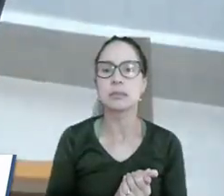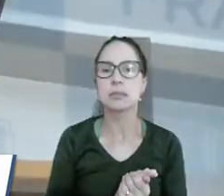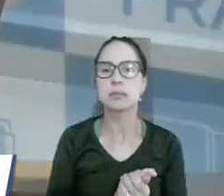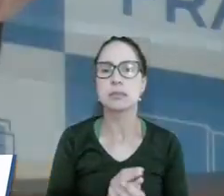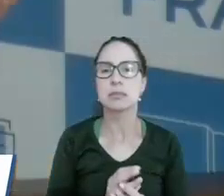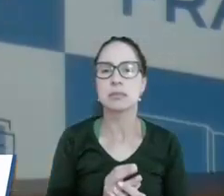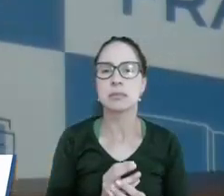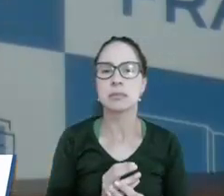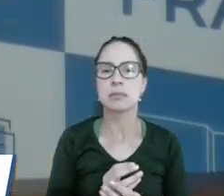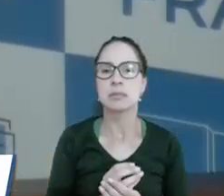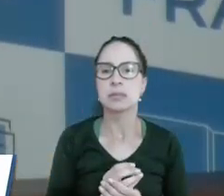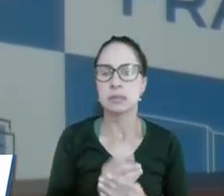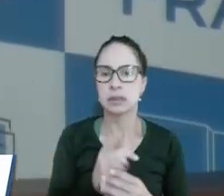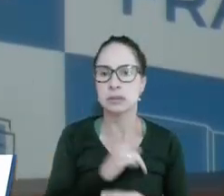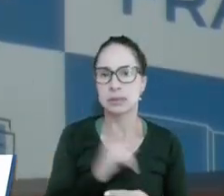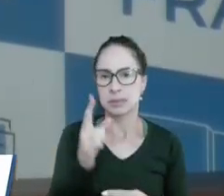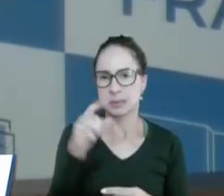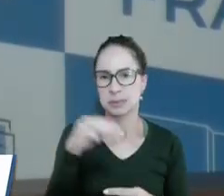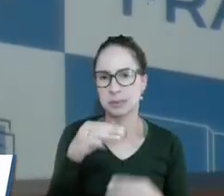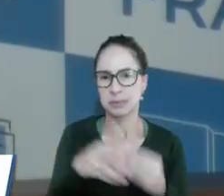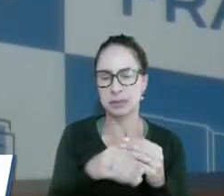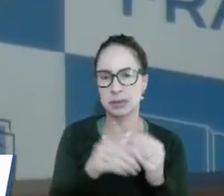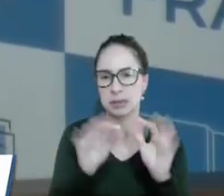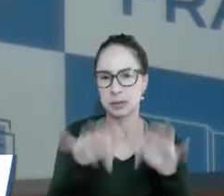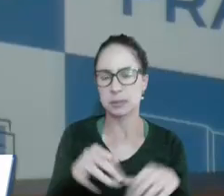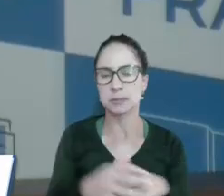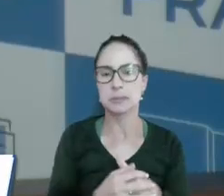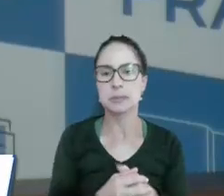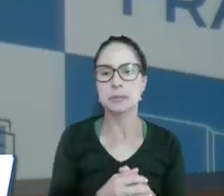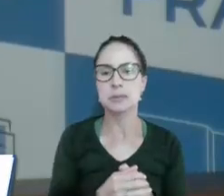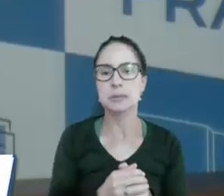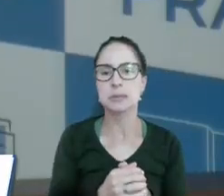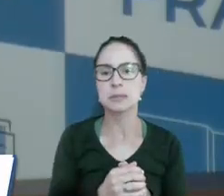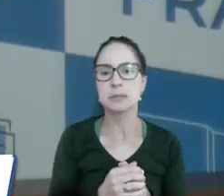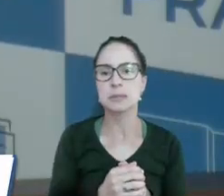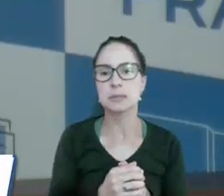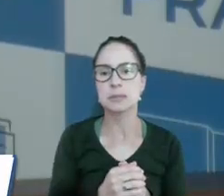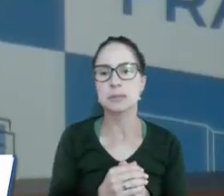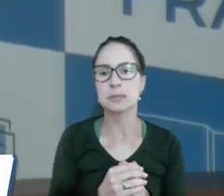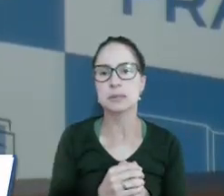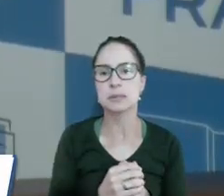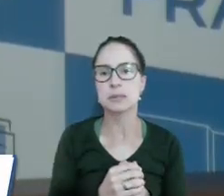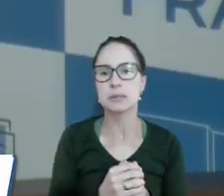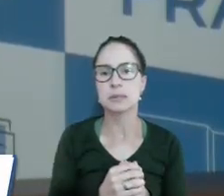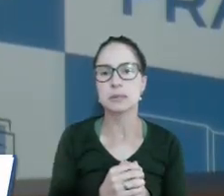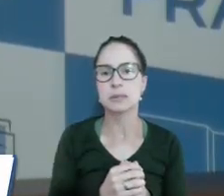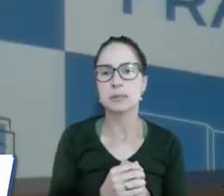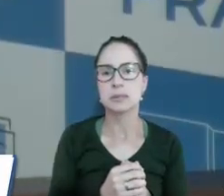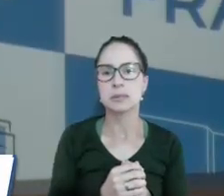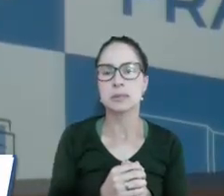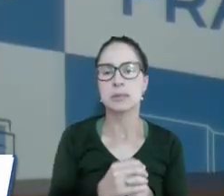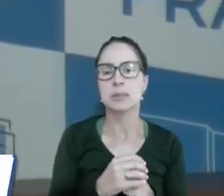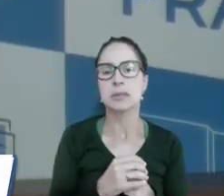Senhor presidente, mais um minuto eu termino meu raciocínio. Mais 5 minutos. Realmente,